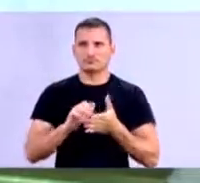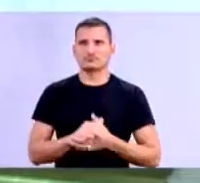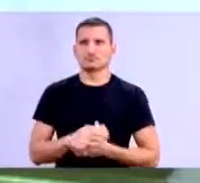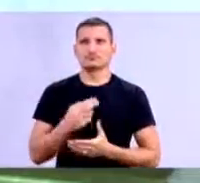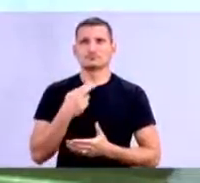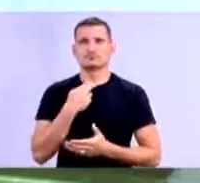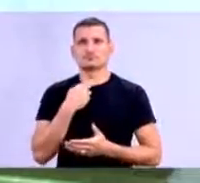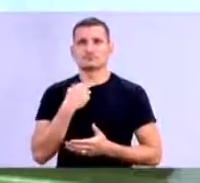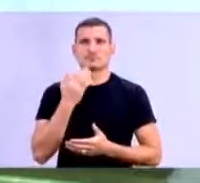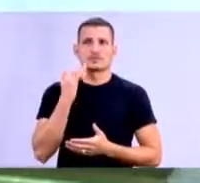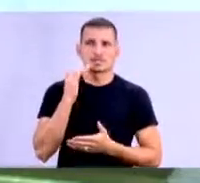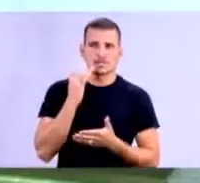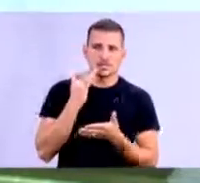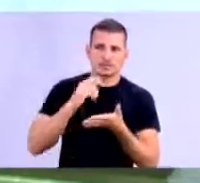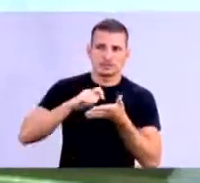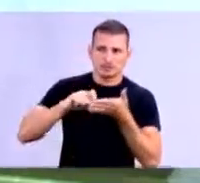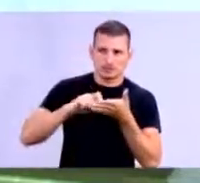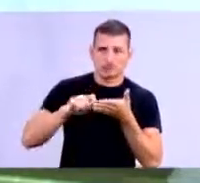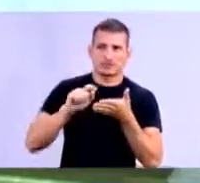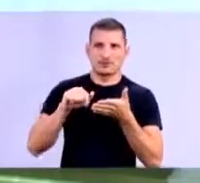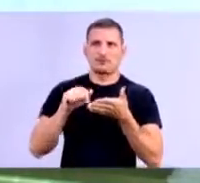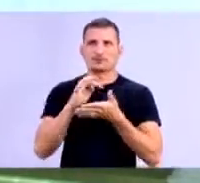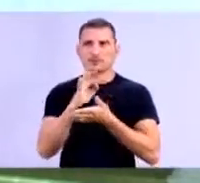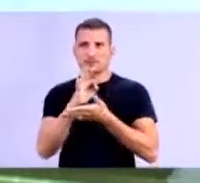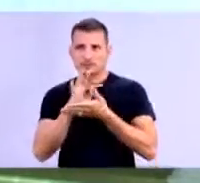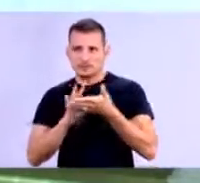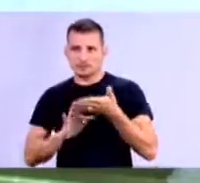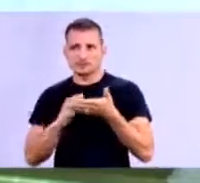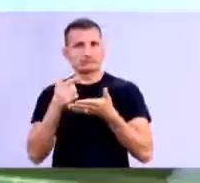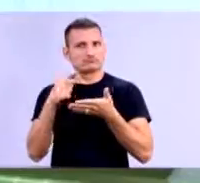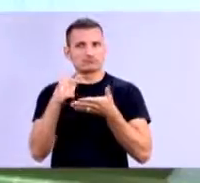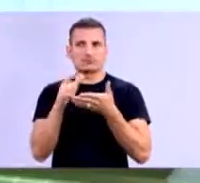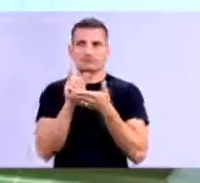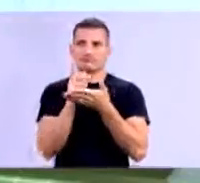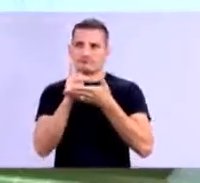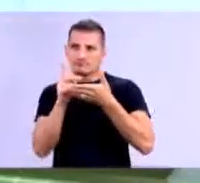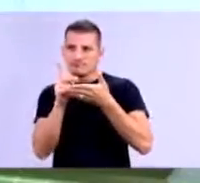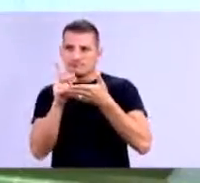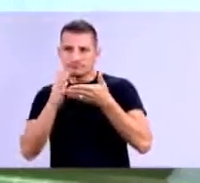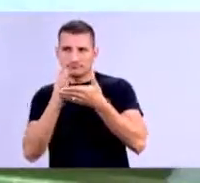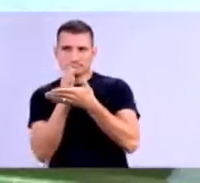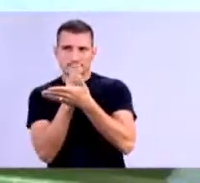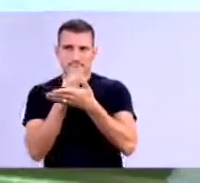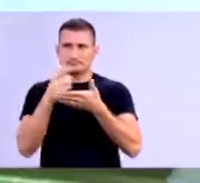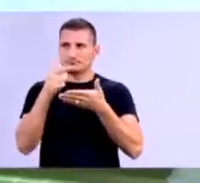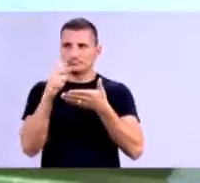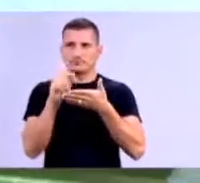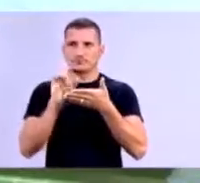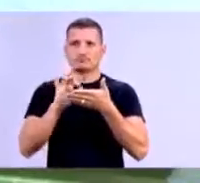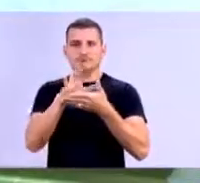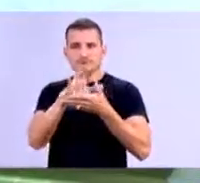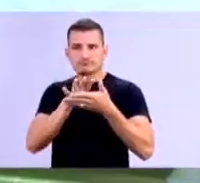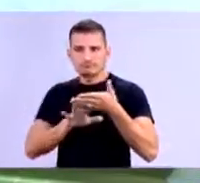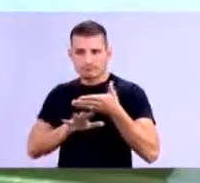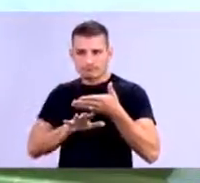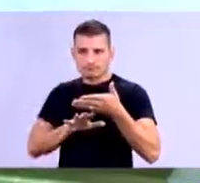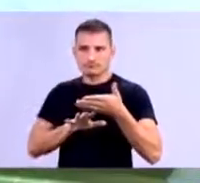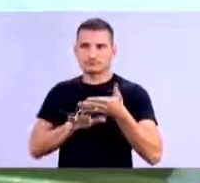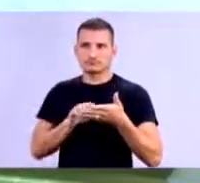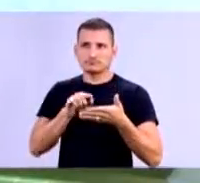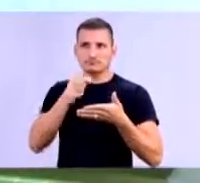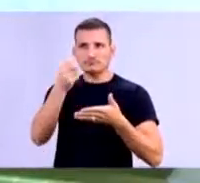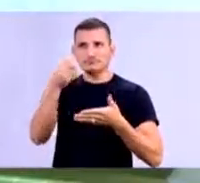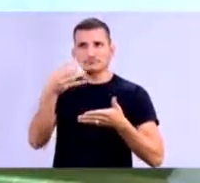haver rasuras, é um texto corrido, sem parágrafos. Então, a ata você vai descrever todos